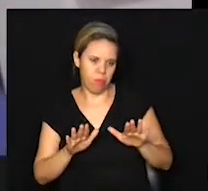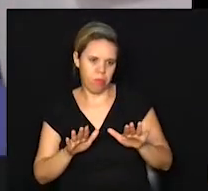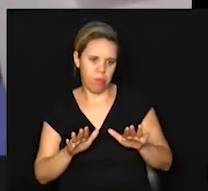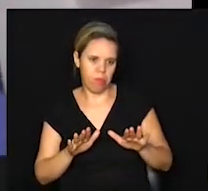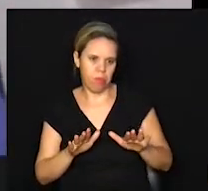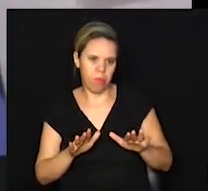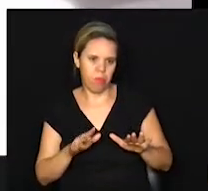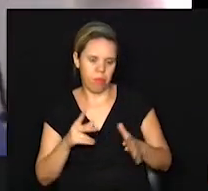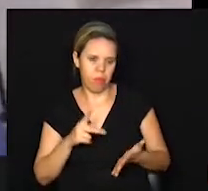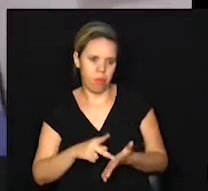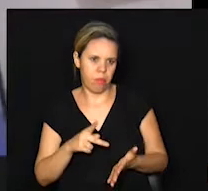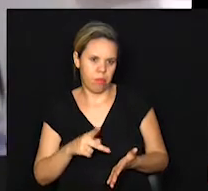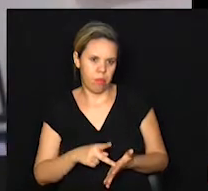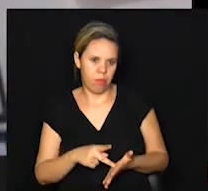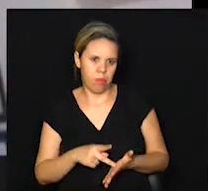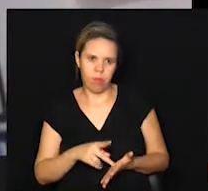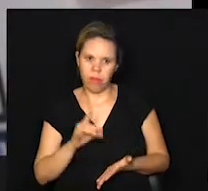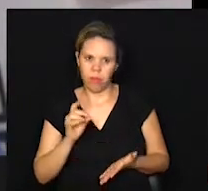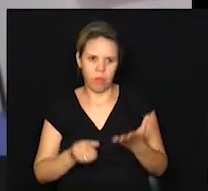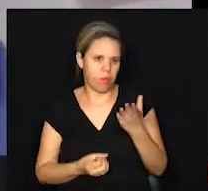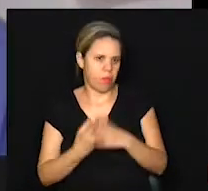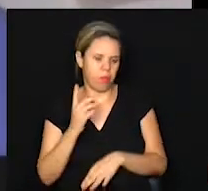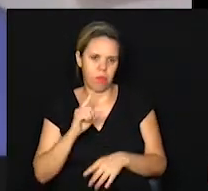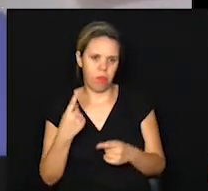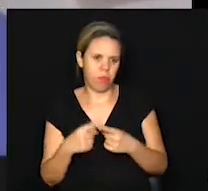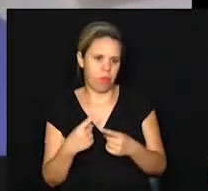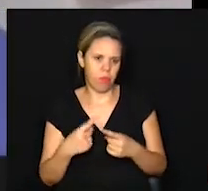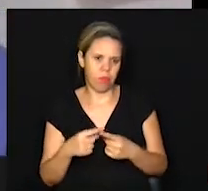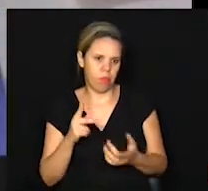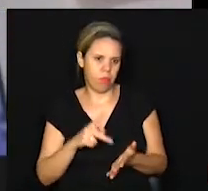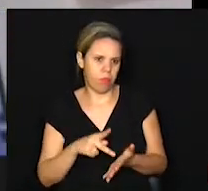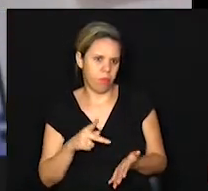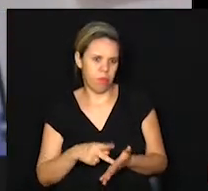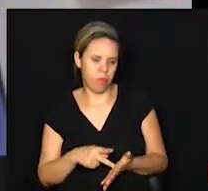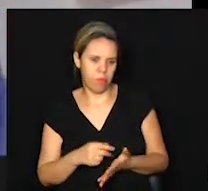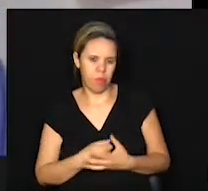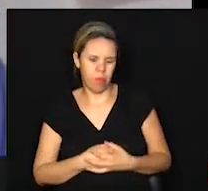que na verdade não se concretizou. Por quê? Porque na verdade